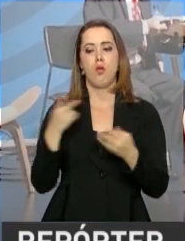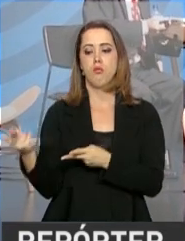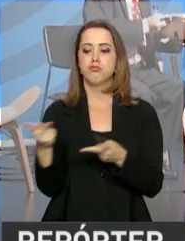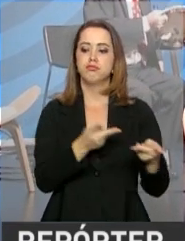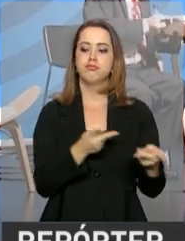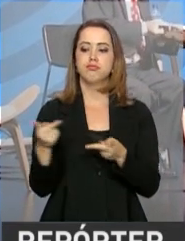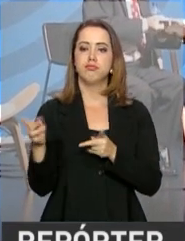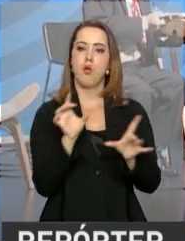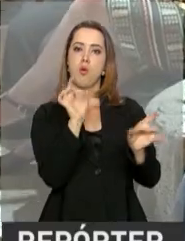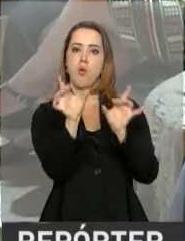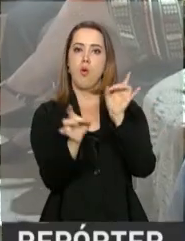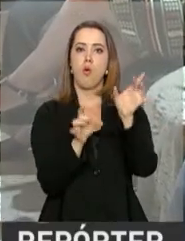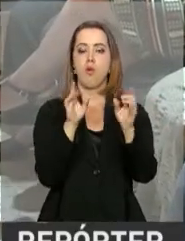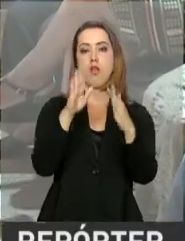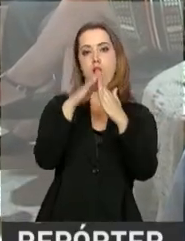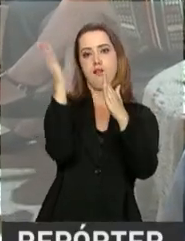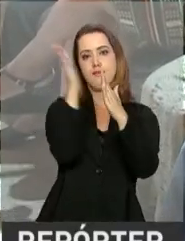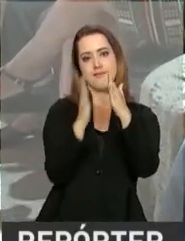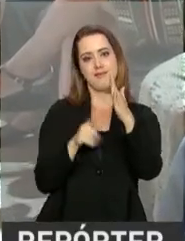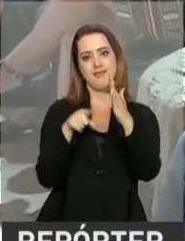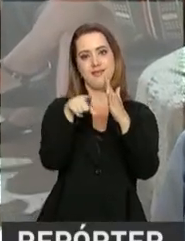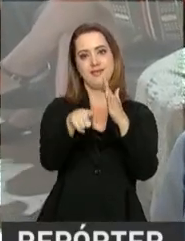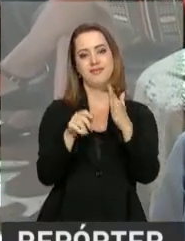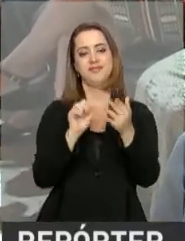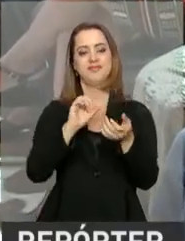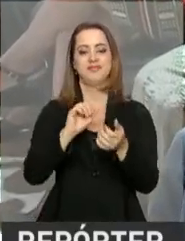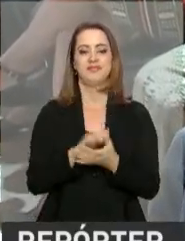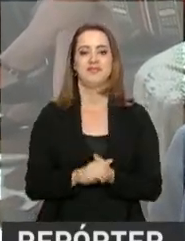especiais na casa Brasil no Boulevar